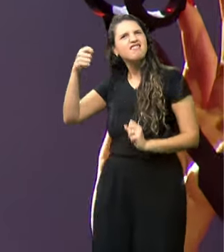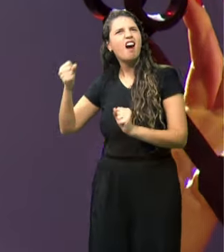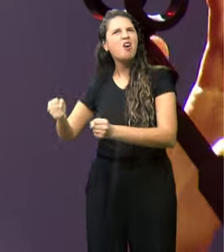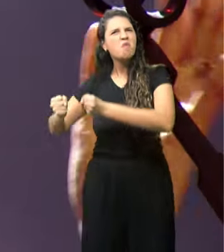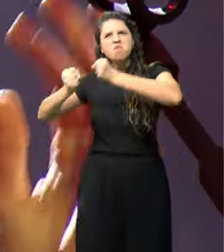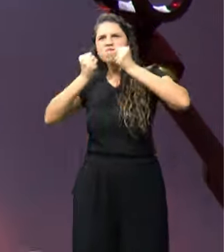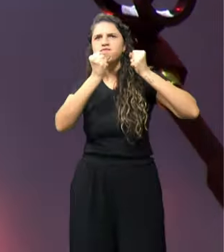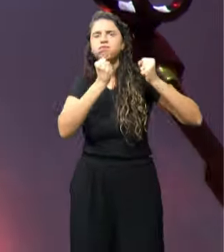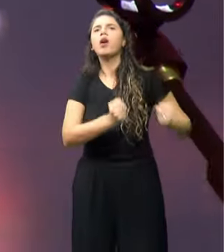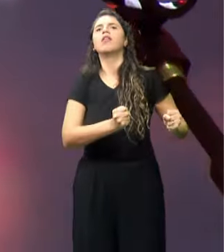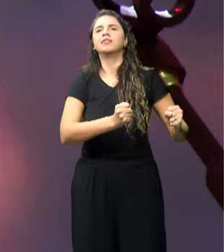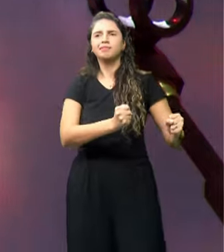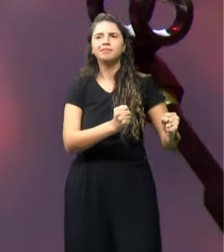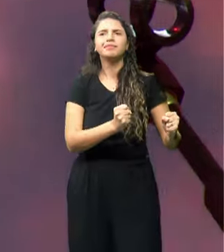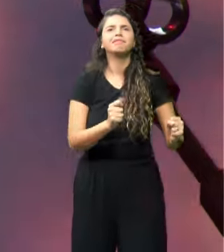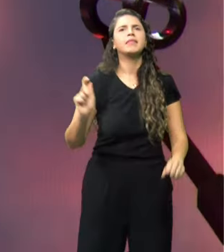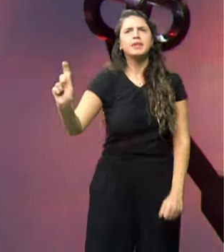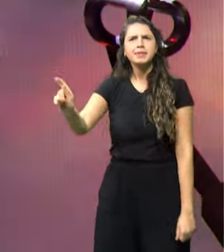Shaddai,